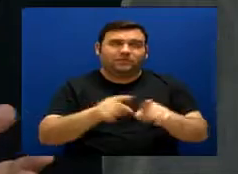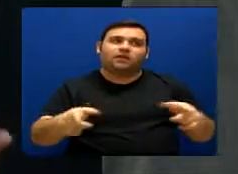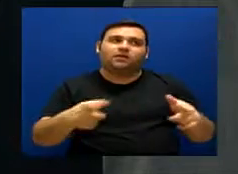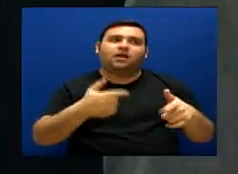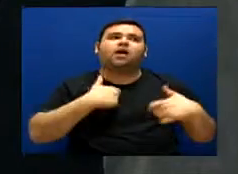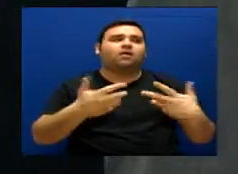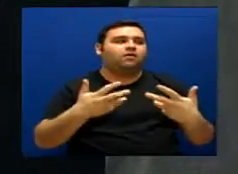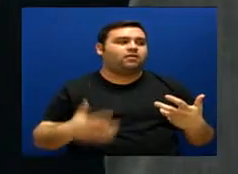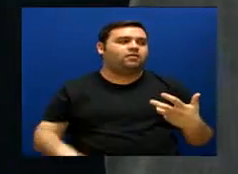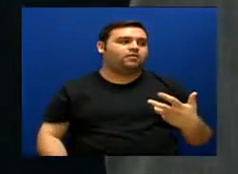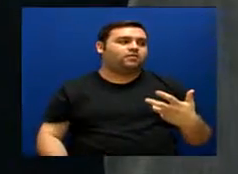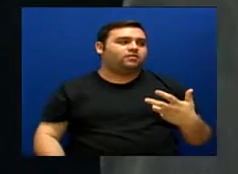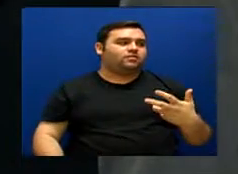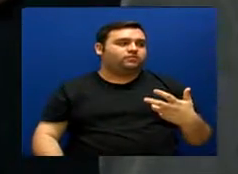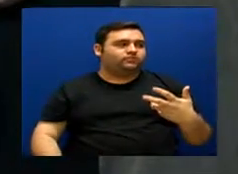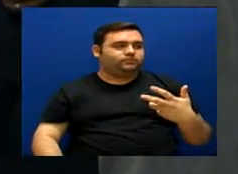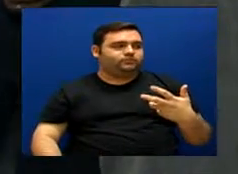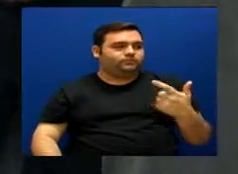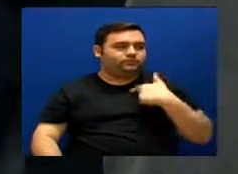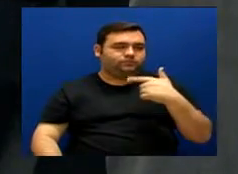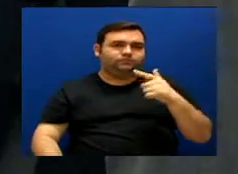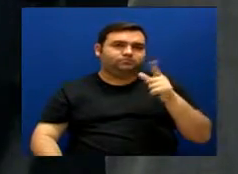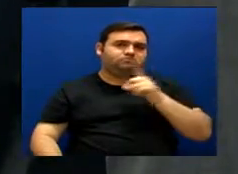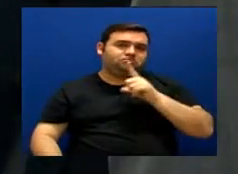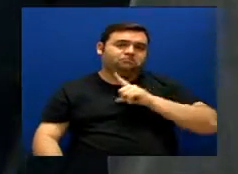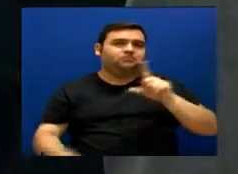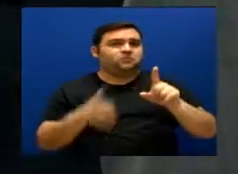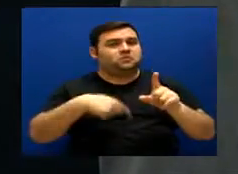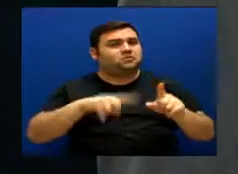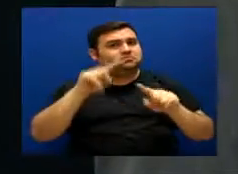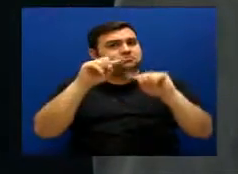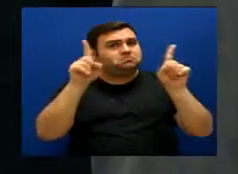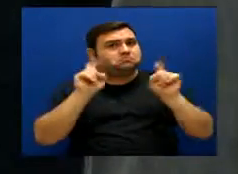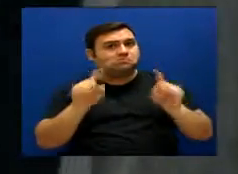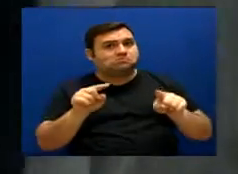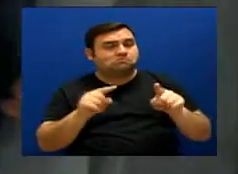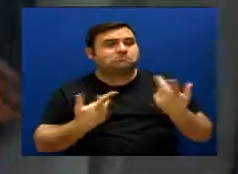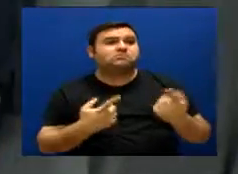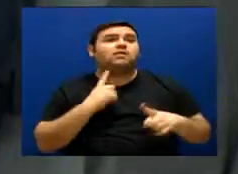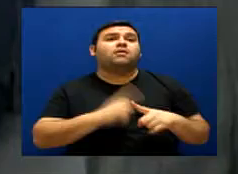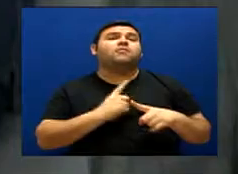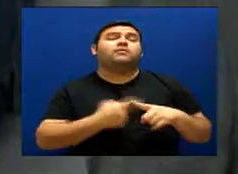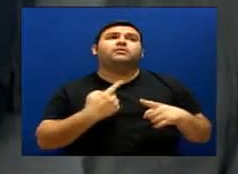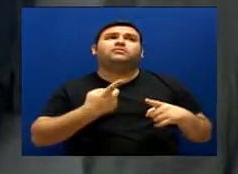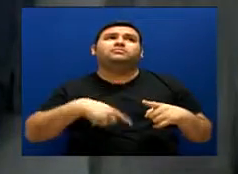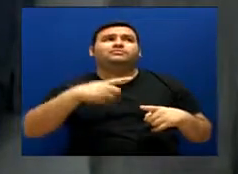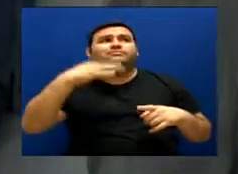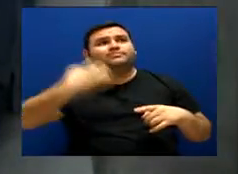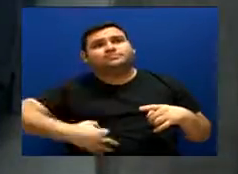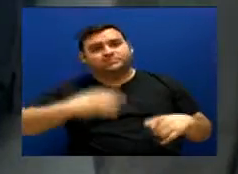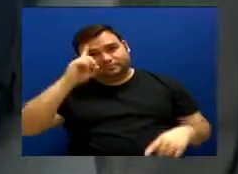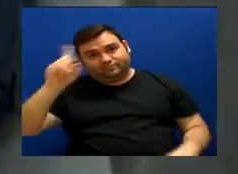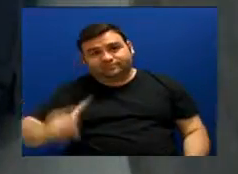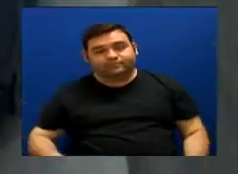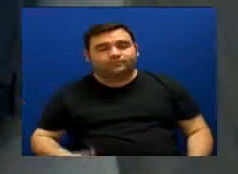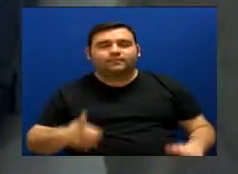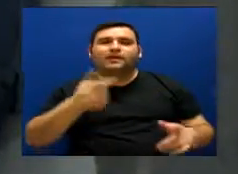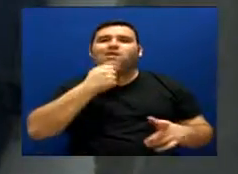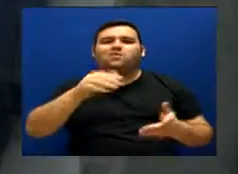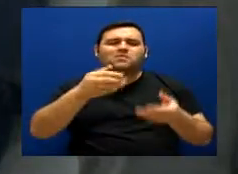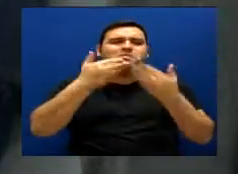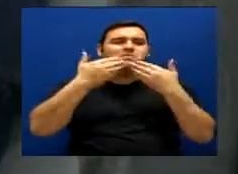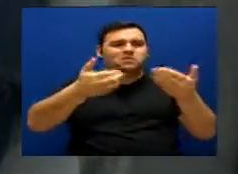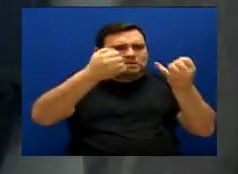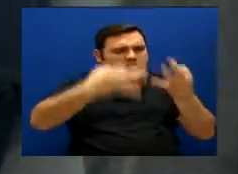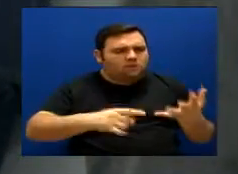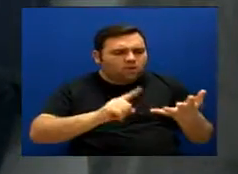que eu deixei um ponto de interrogação, que para ver se realmente isso vai acontecer. Né? Ele nos apresentou